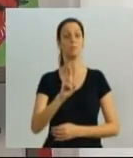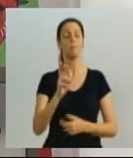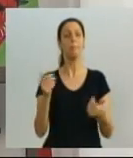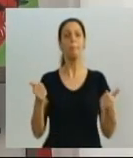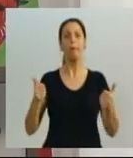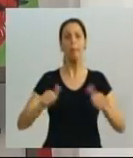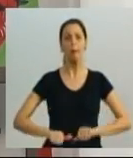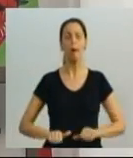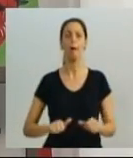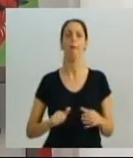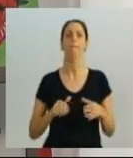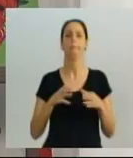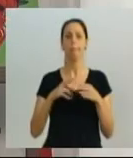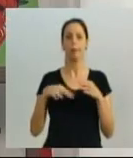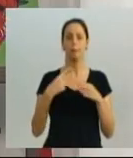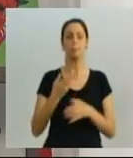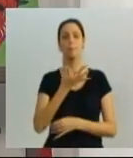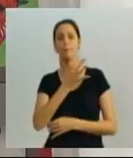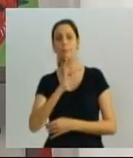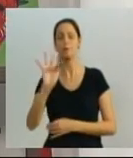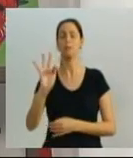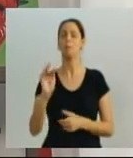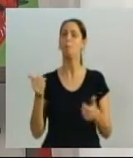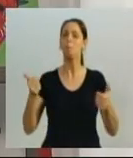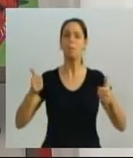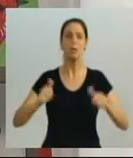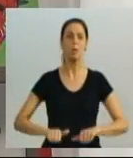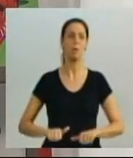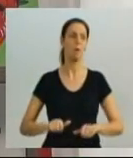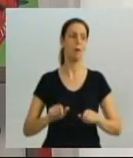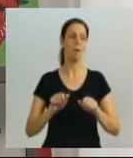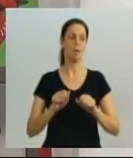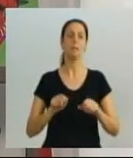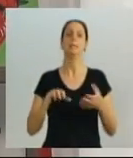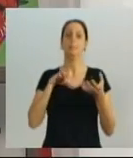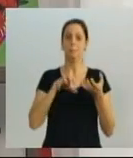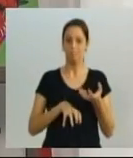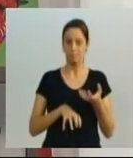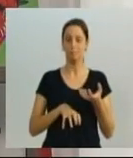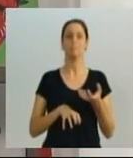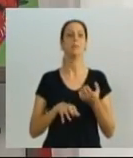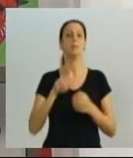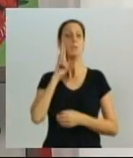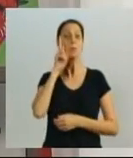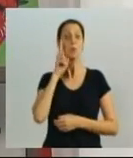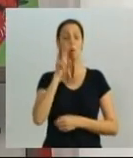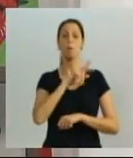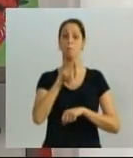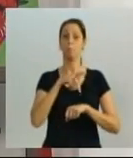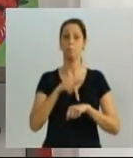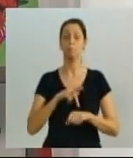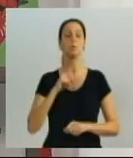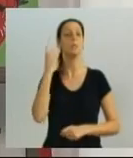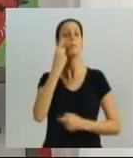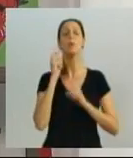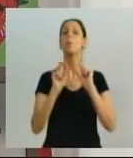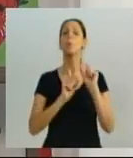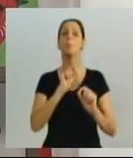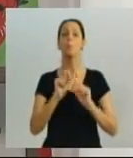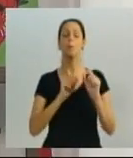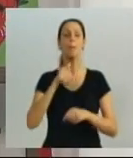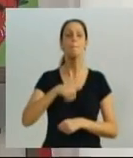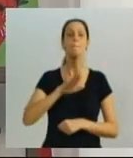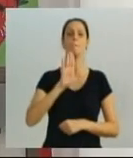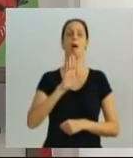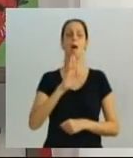piores câmaras federais, uma das piores assembleias que a gente já teve na história desse país, que eles se preocupam muito mais com o